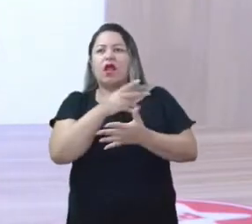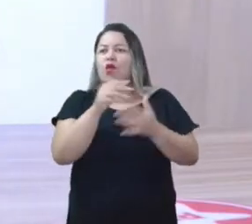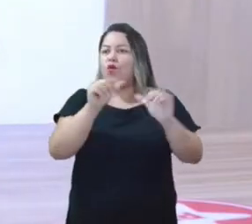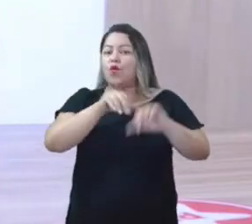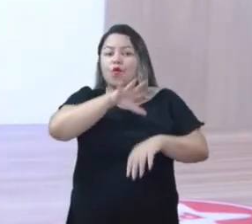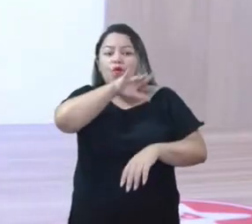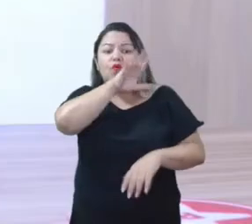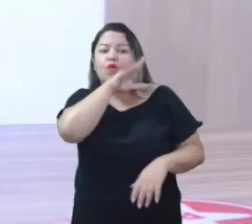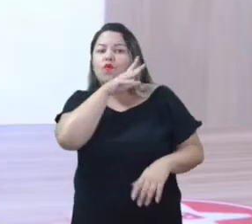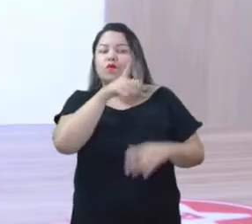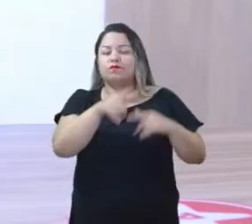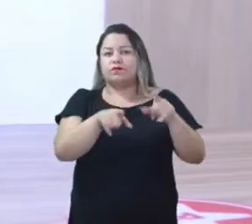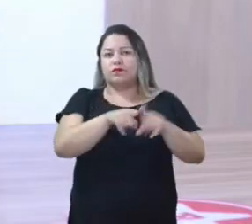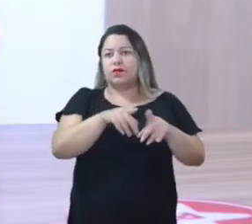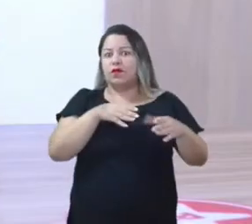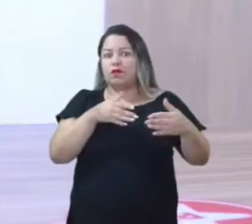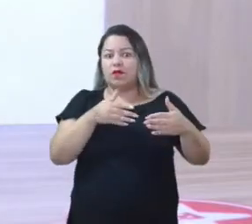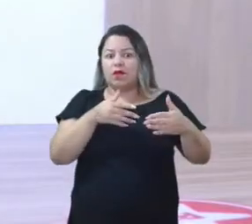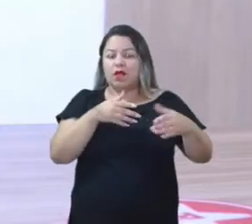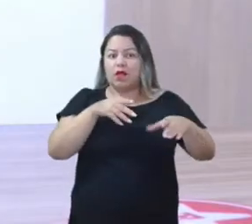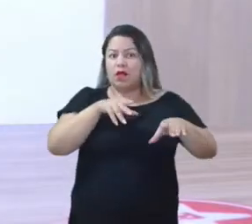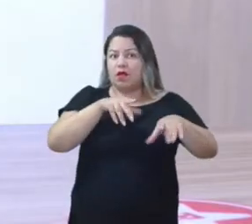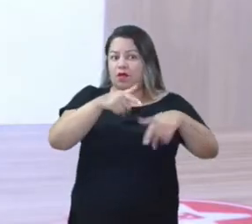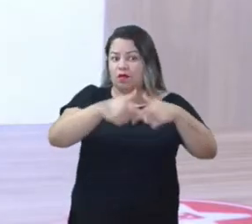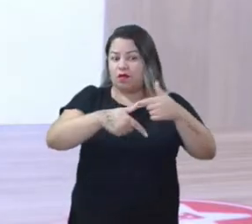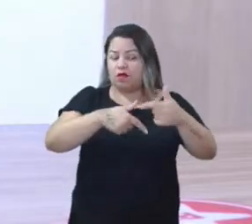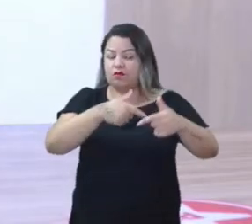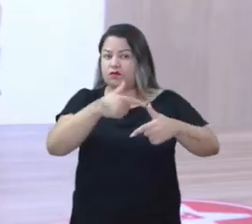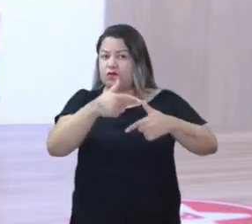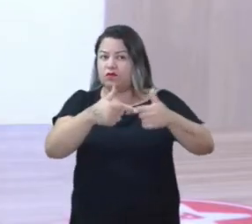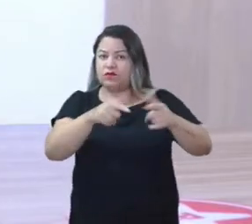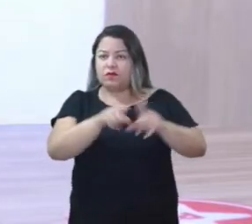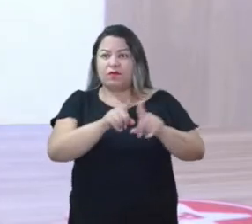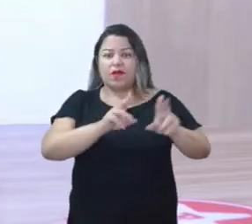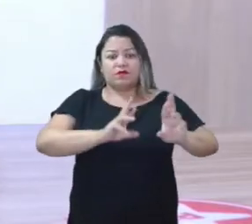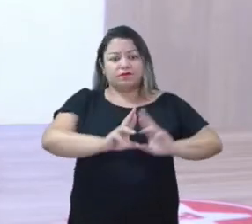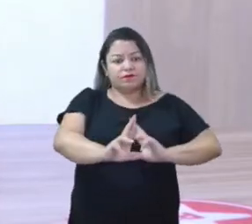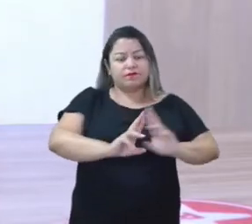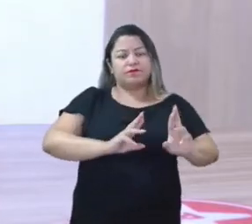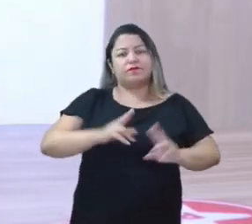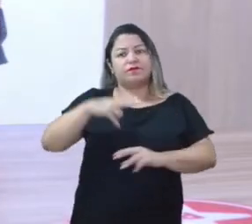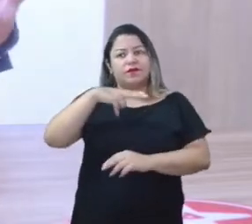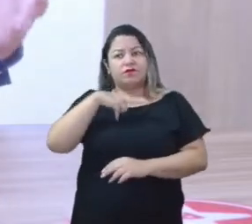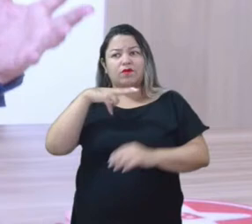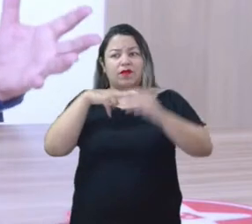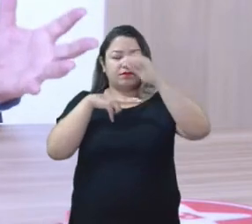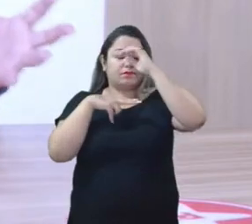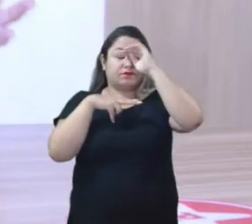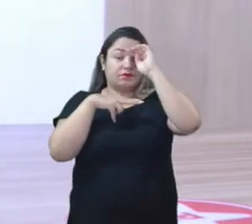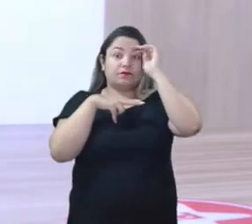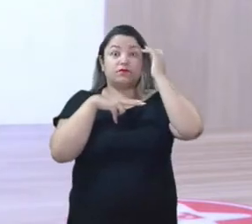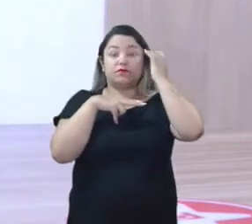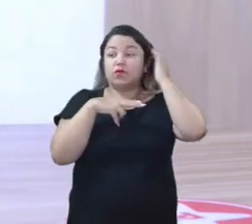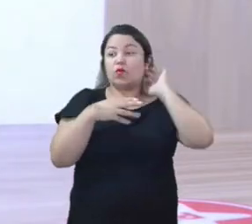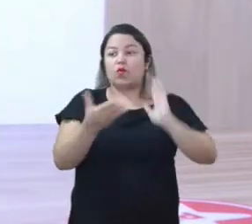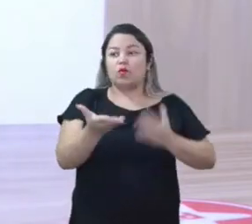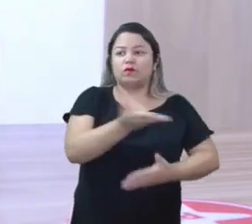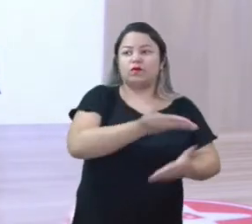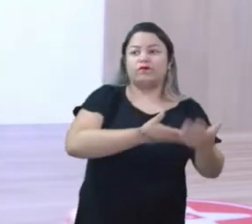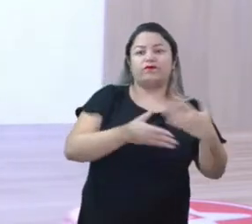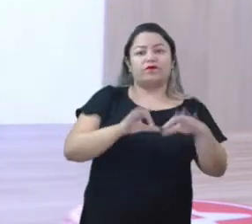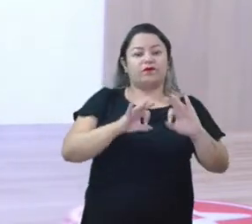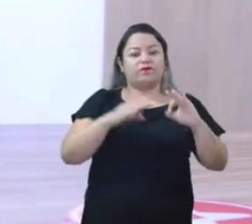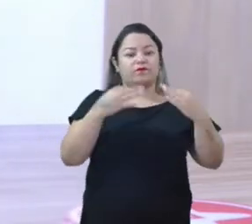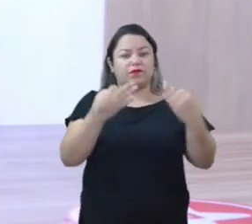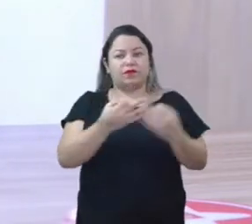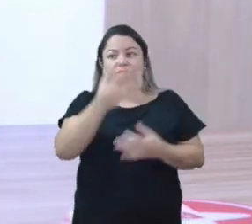formação continuada, como também prejudica as relações pessoais, convívio com as famílias, né,